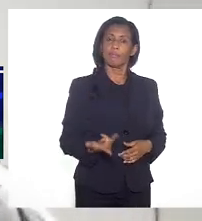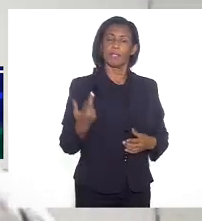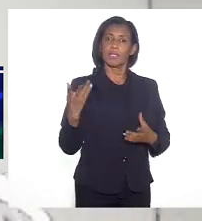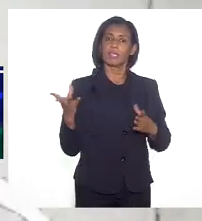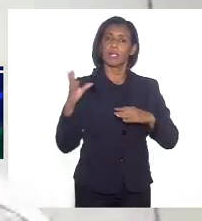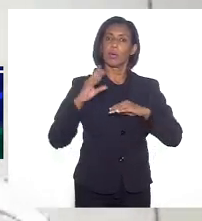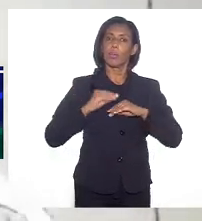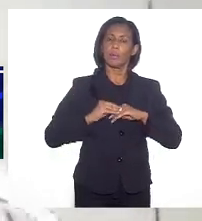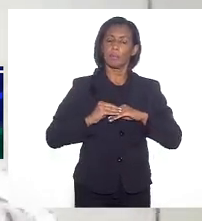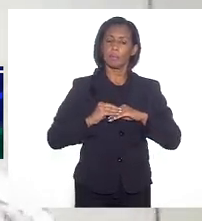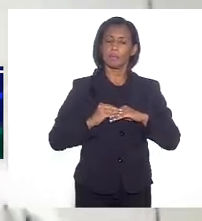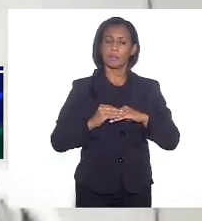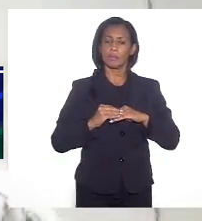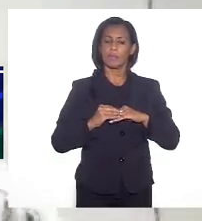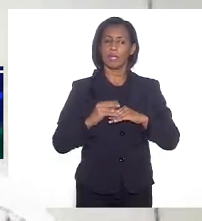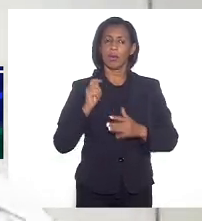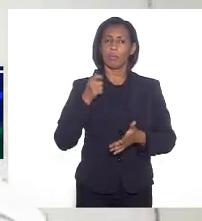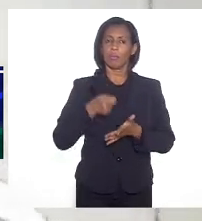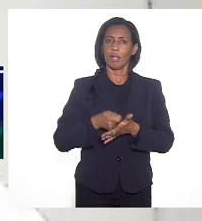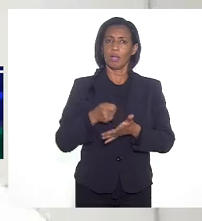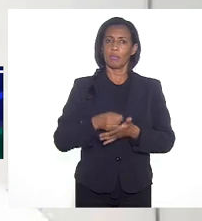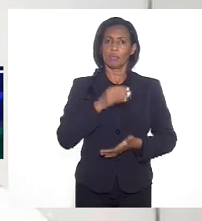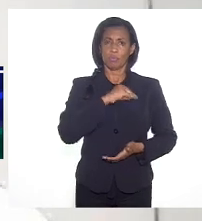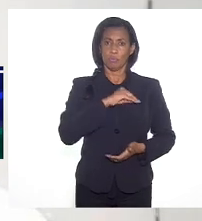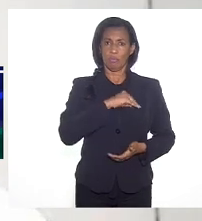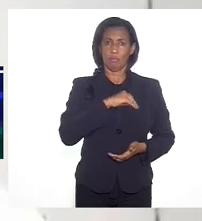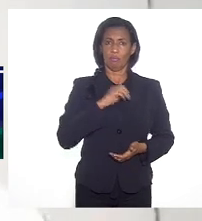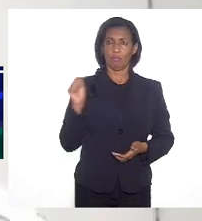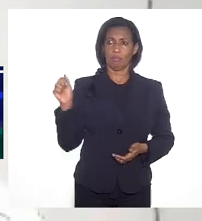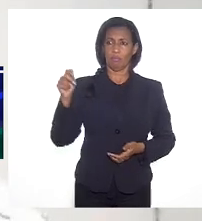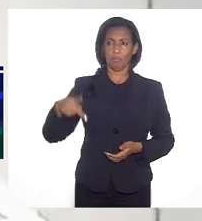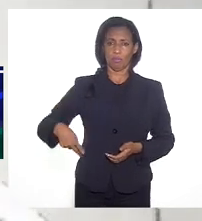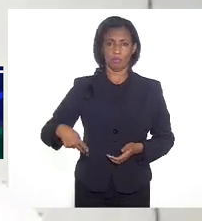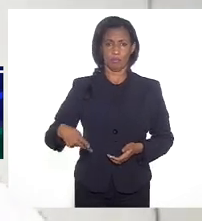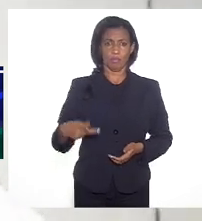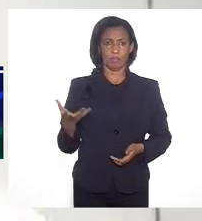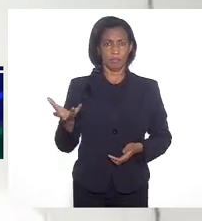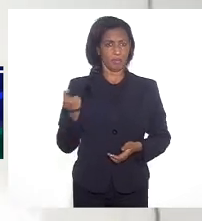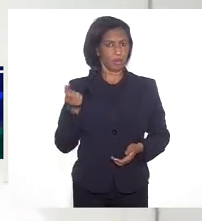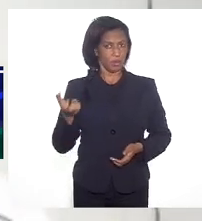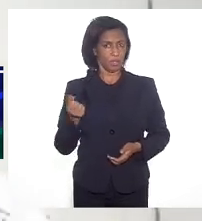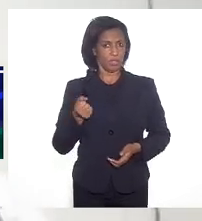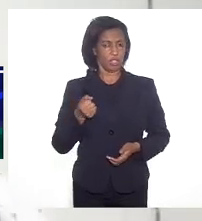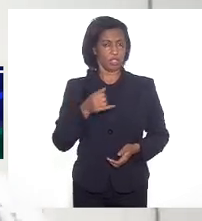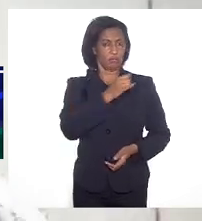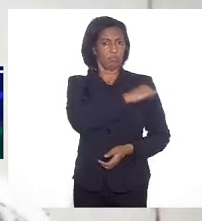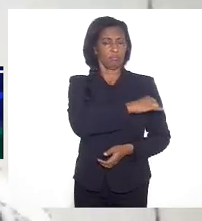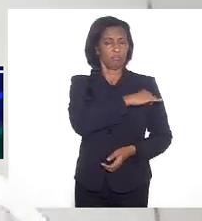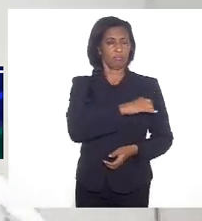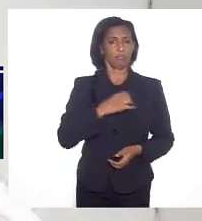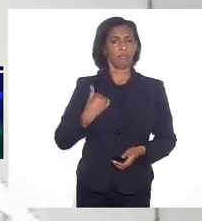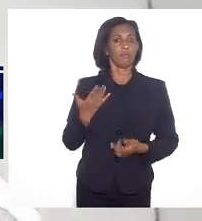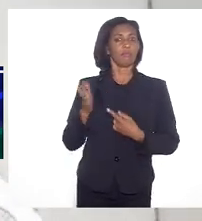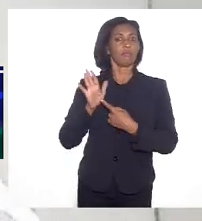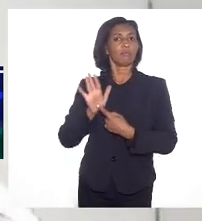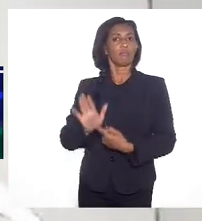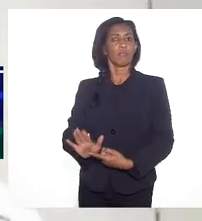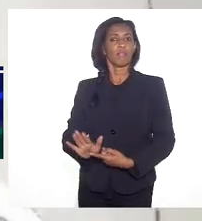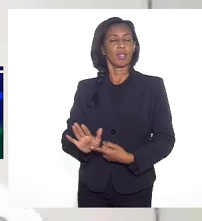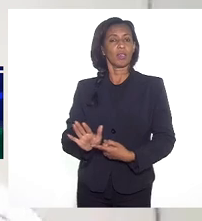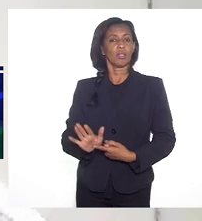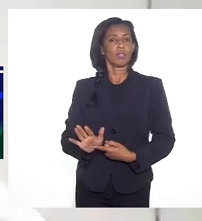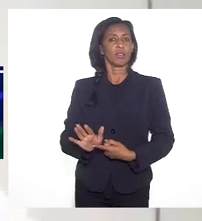complementação ao pagamento do salário dos aposentados e pensionistas do Estado do Rio de Janeiro seria a demonstração de um